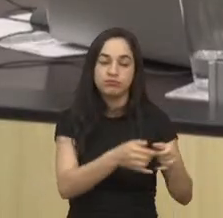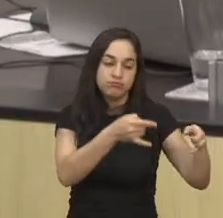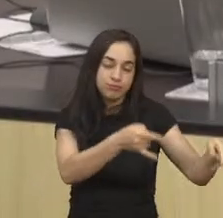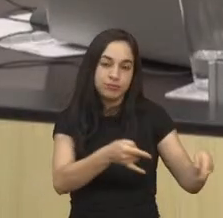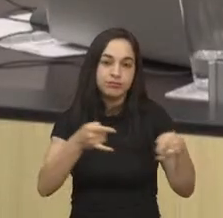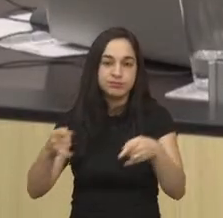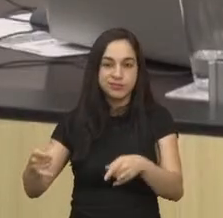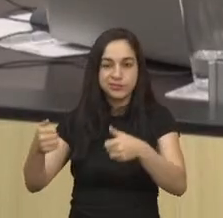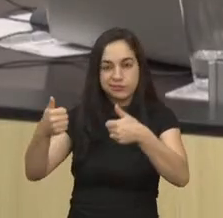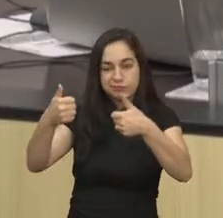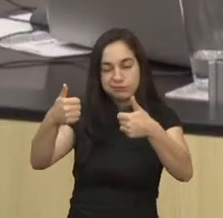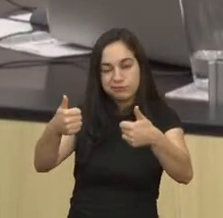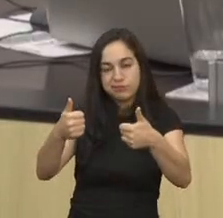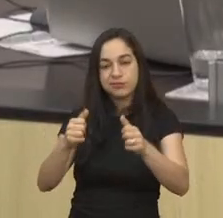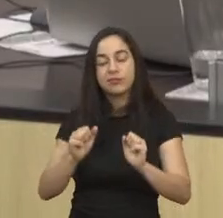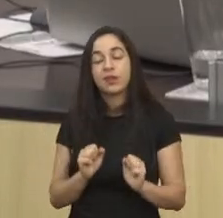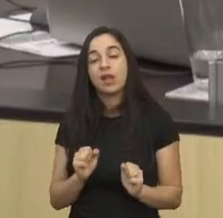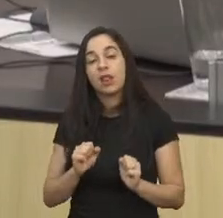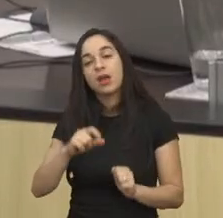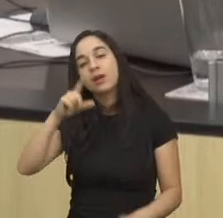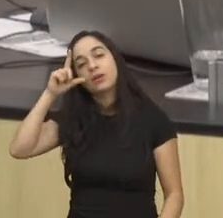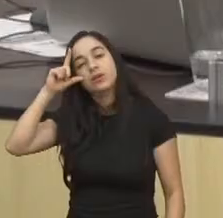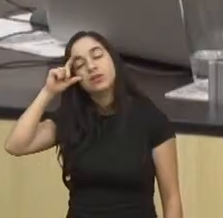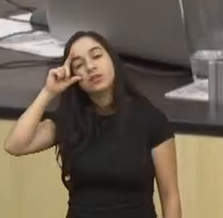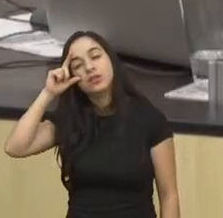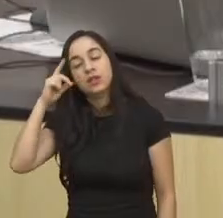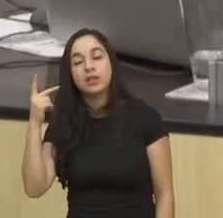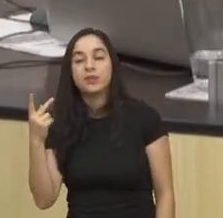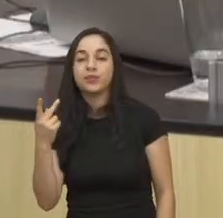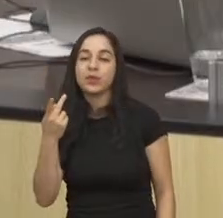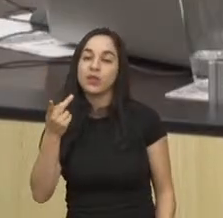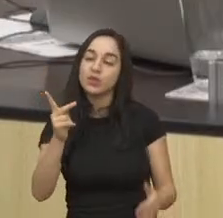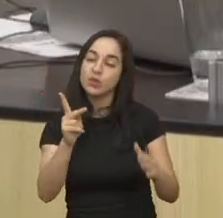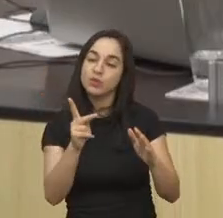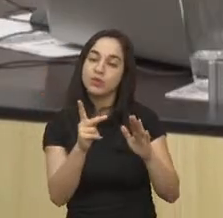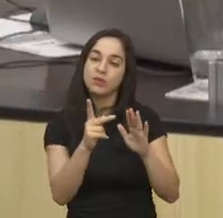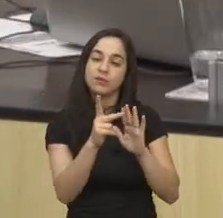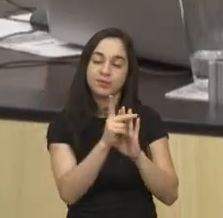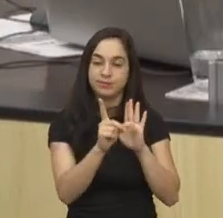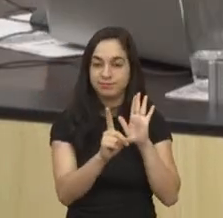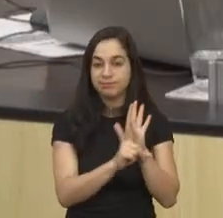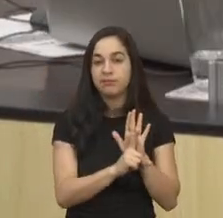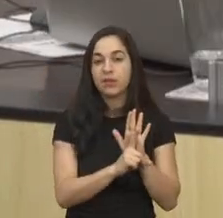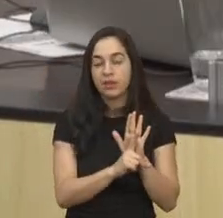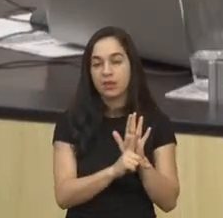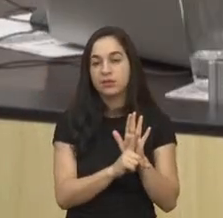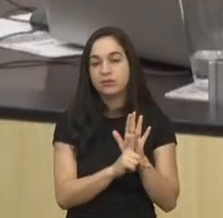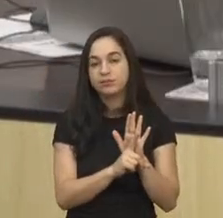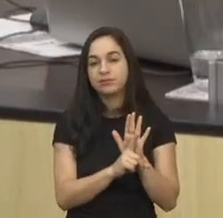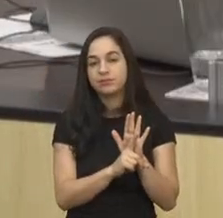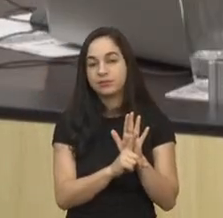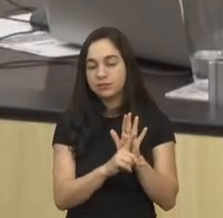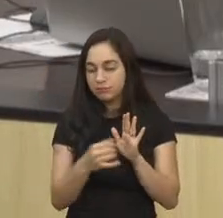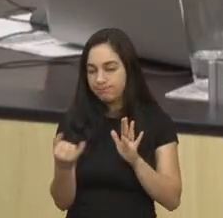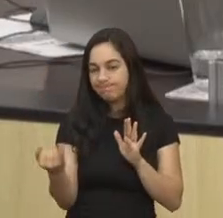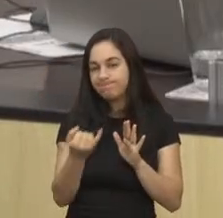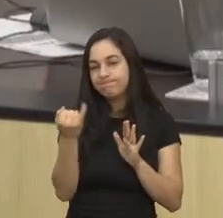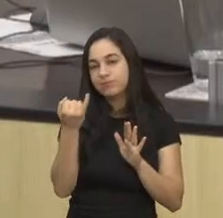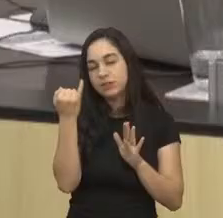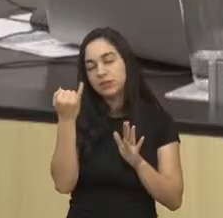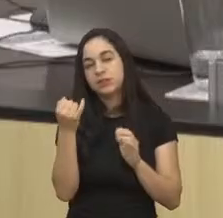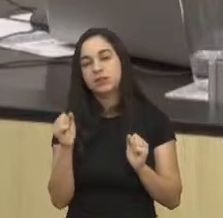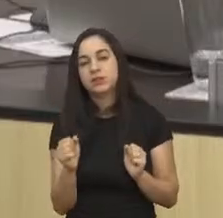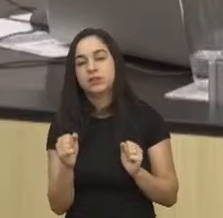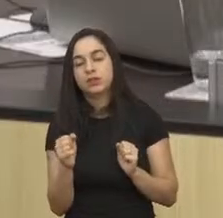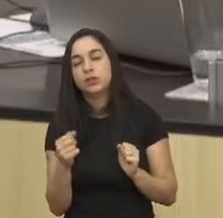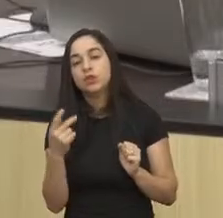vivendo, tá bom? Então, Jean, voltando lá, eu acho que vem acrescentar né, nesse